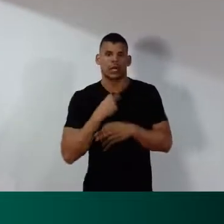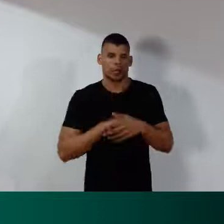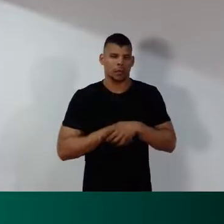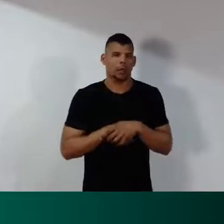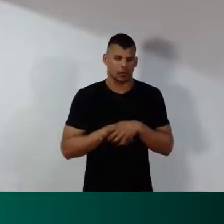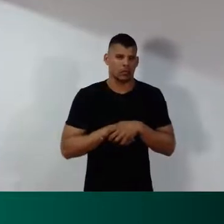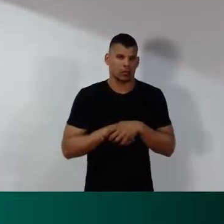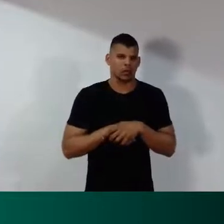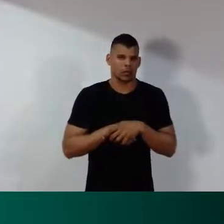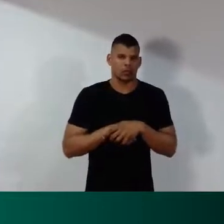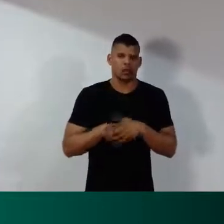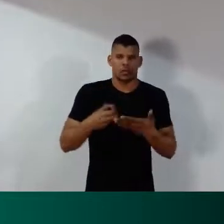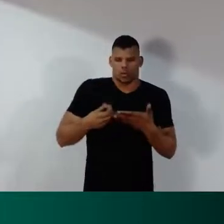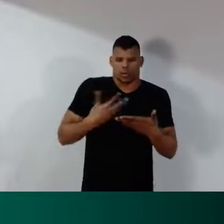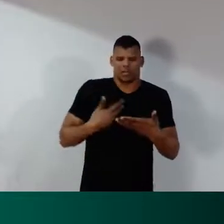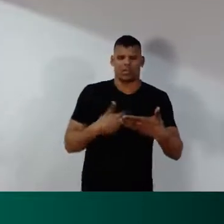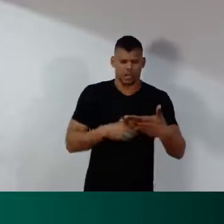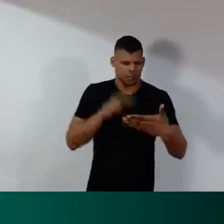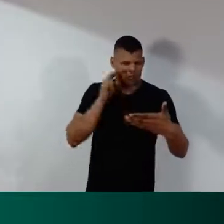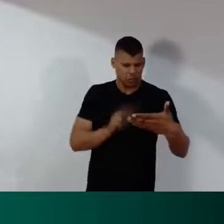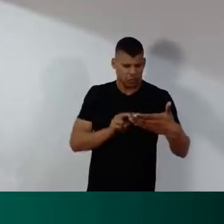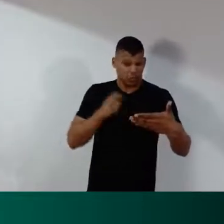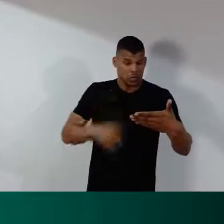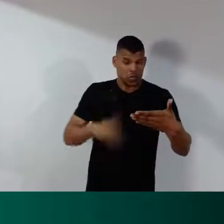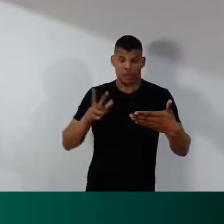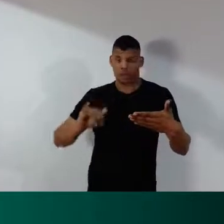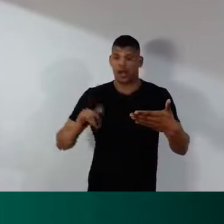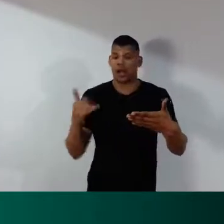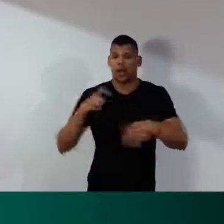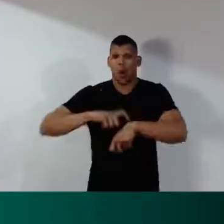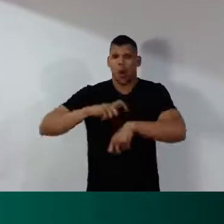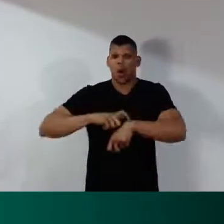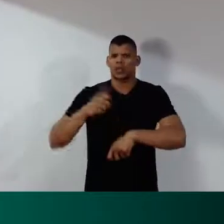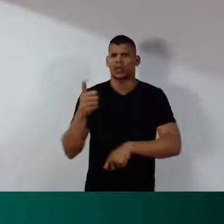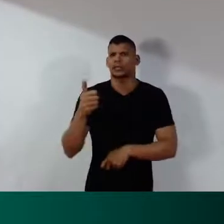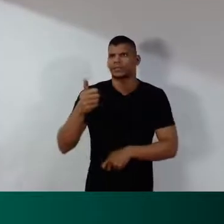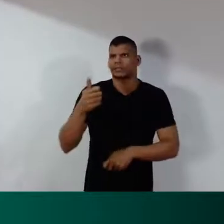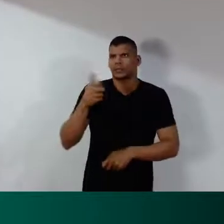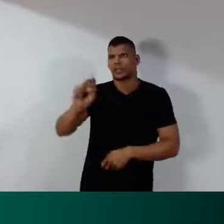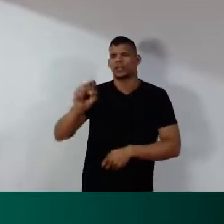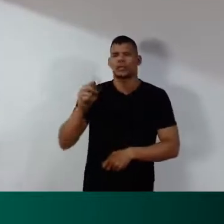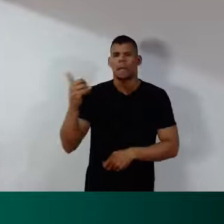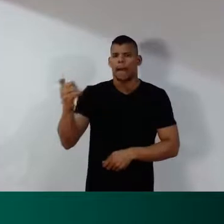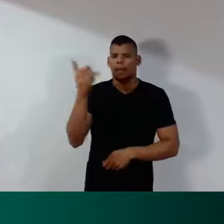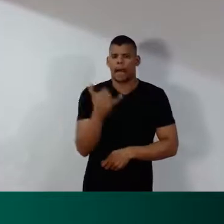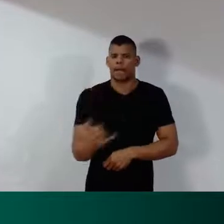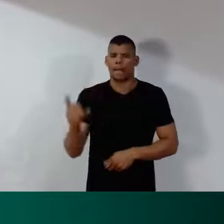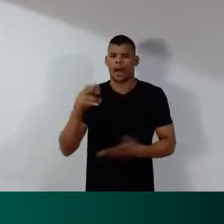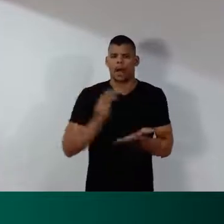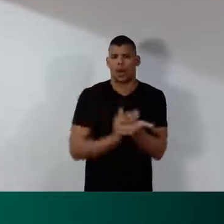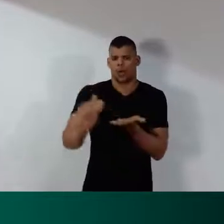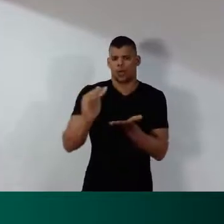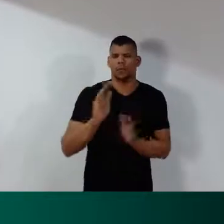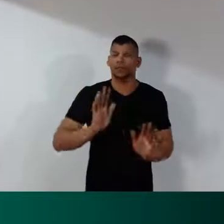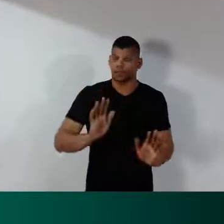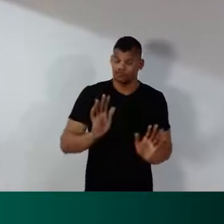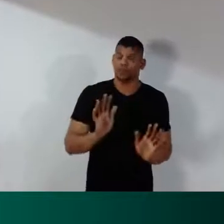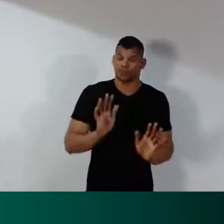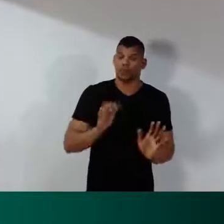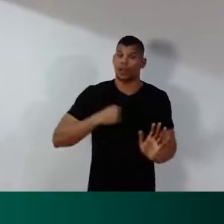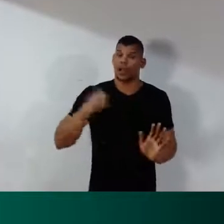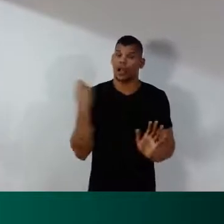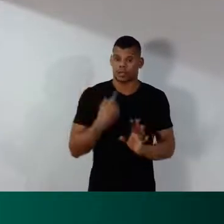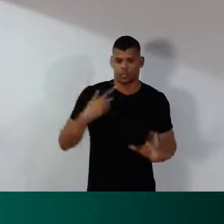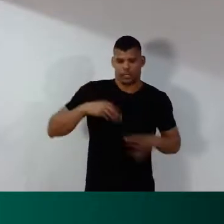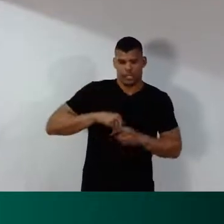as ameaças de mensagem que mandavam né dentro da vai rolar tiro tá hora não sei o que quando estava brabo dos brabo brabo brabo mesmo